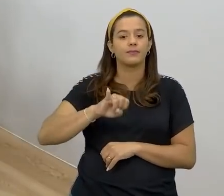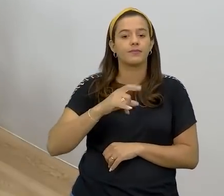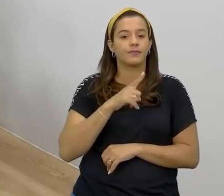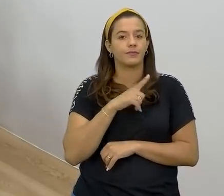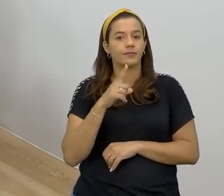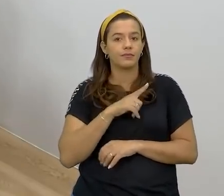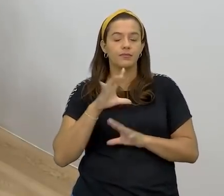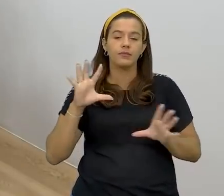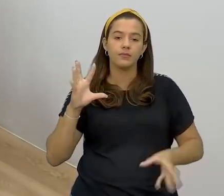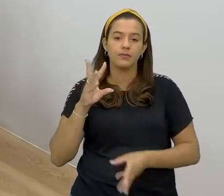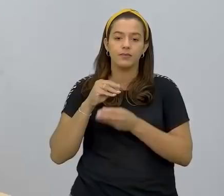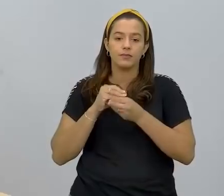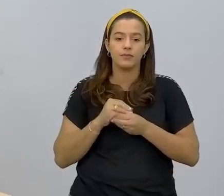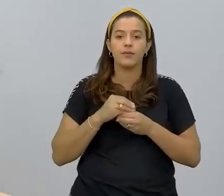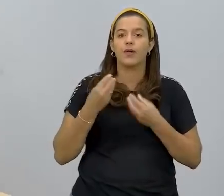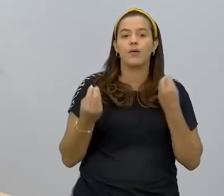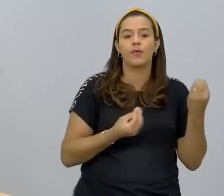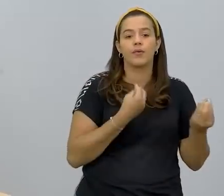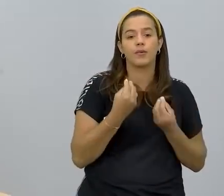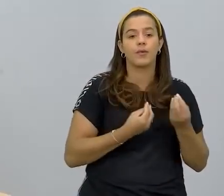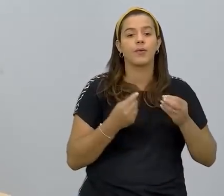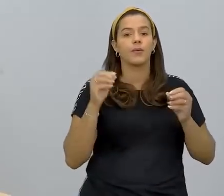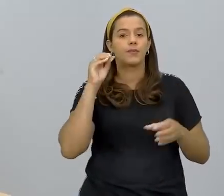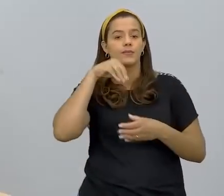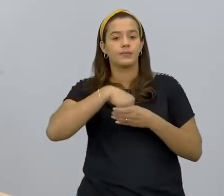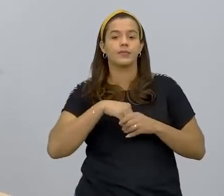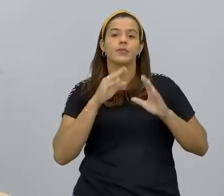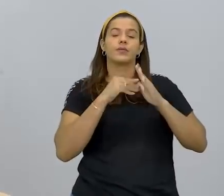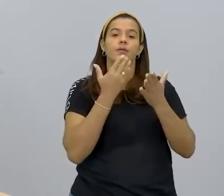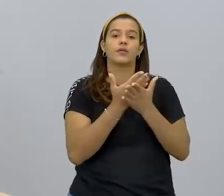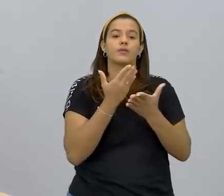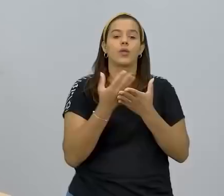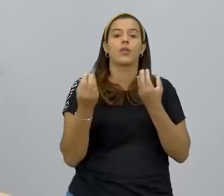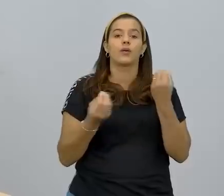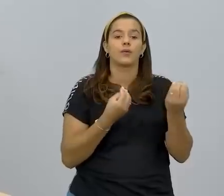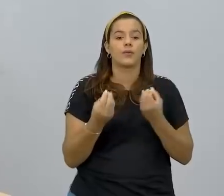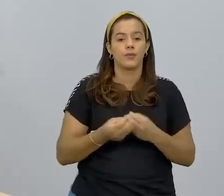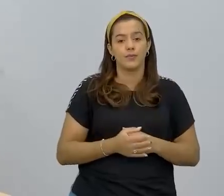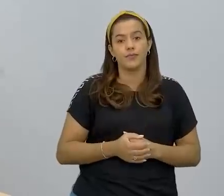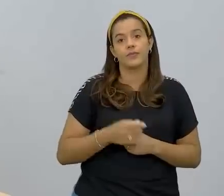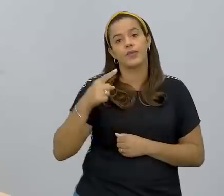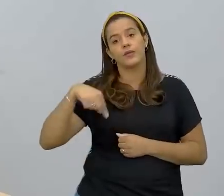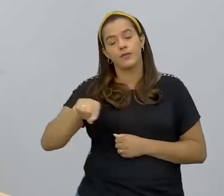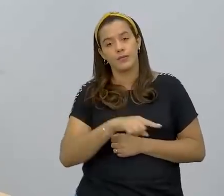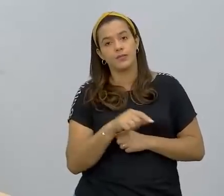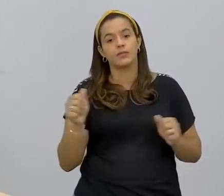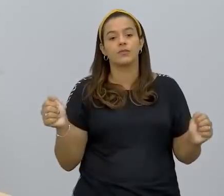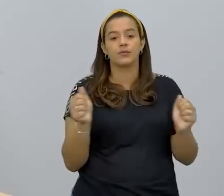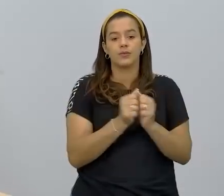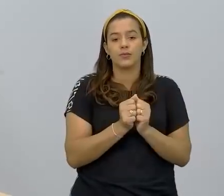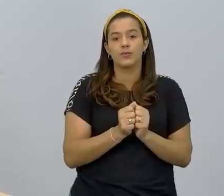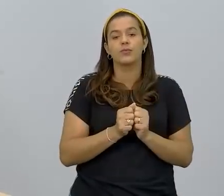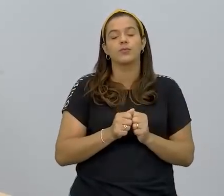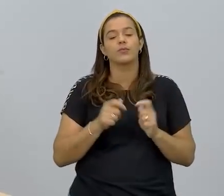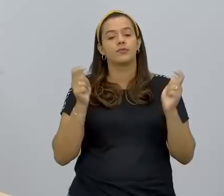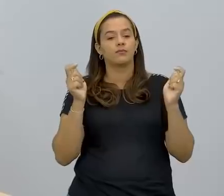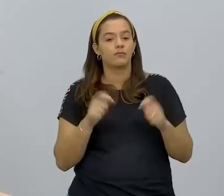desses agrupamentos, como que fica dentro da escola. Normalmente, esses agrupamentos, eles são